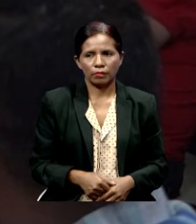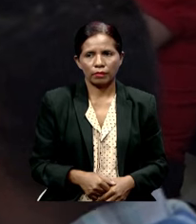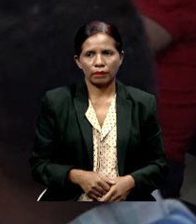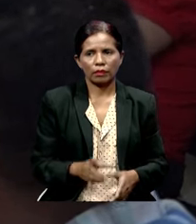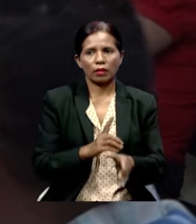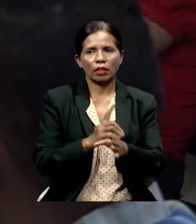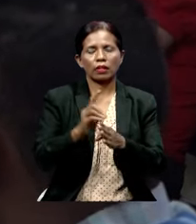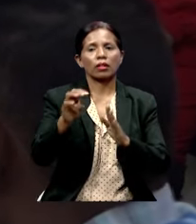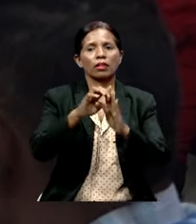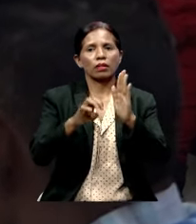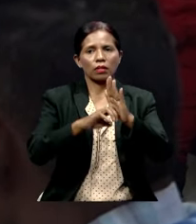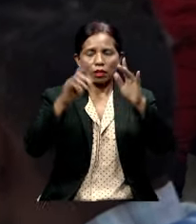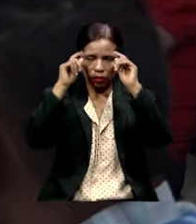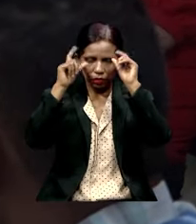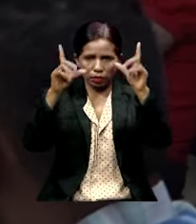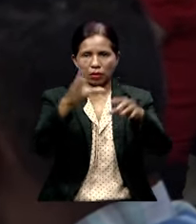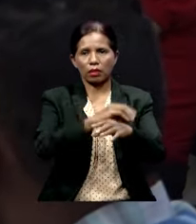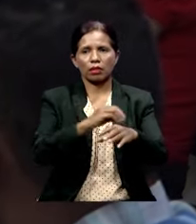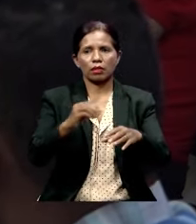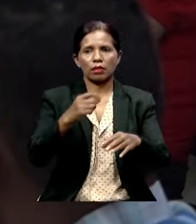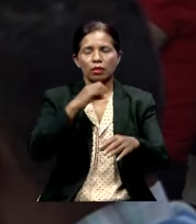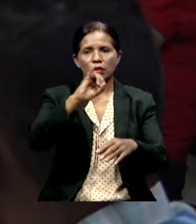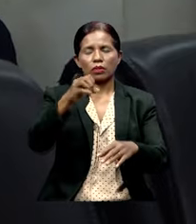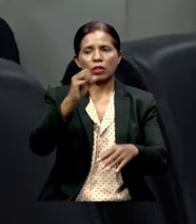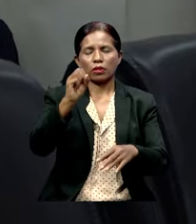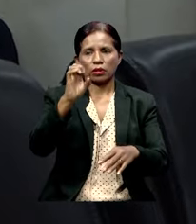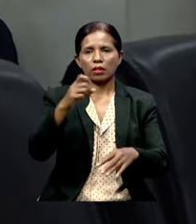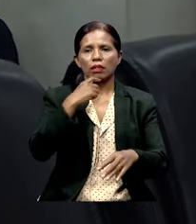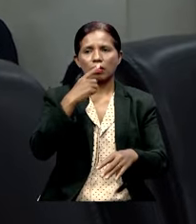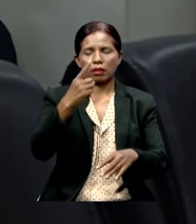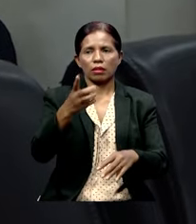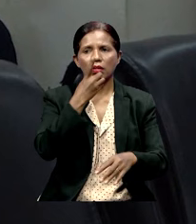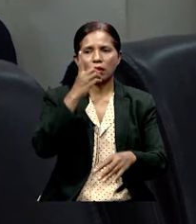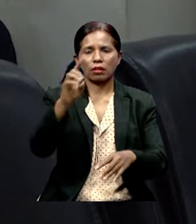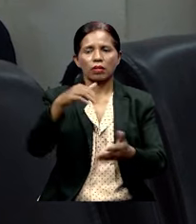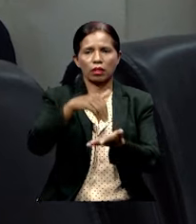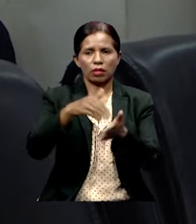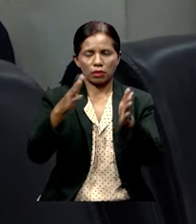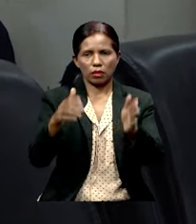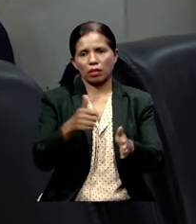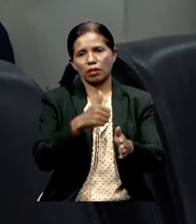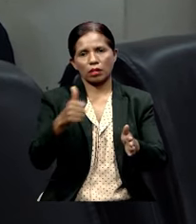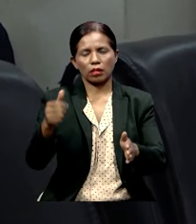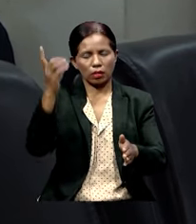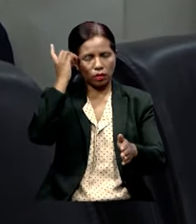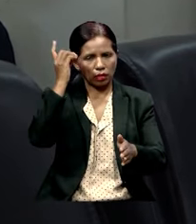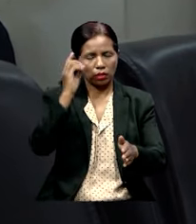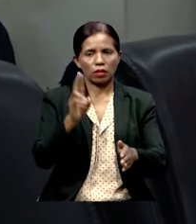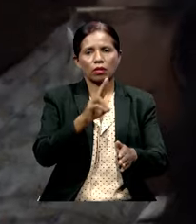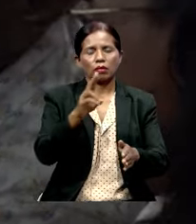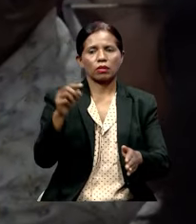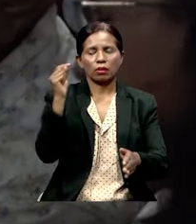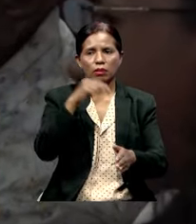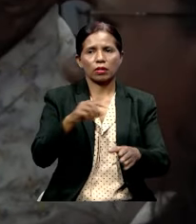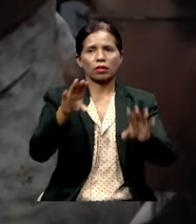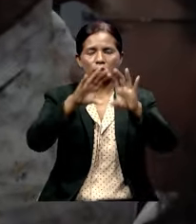Diretor Executivo Timor-Leste Coalition for Education, José Monteiro, declara acto russo estudante balo nebe desconfia falsifica diploma